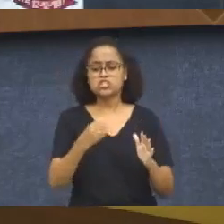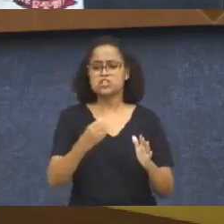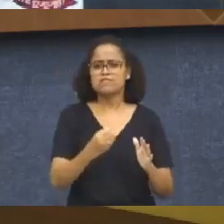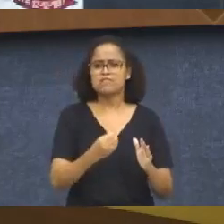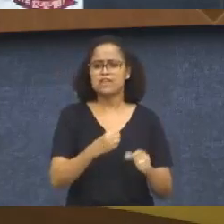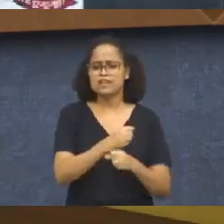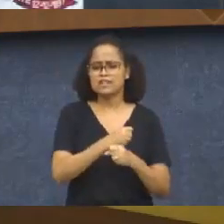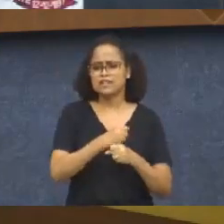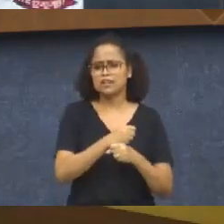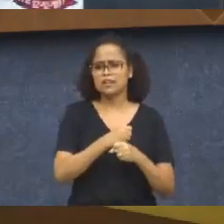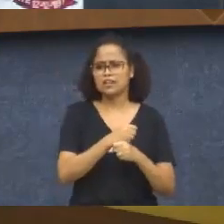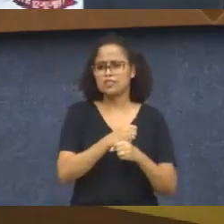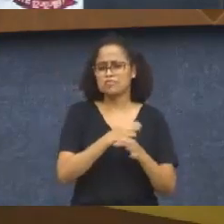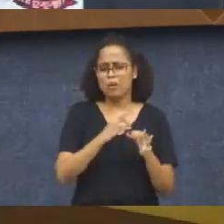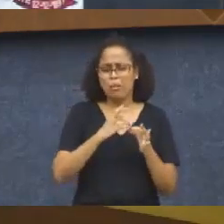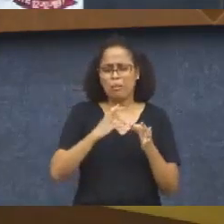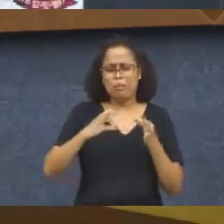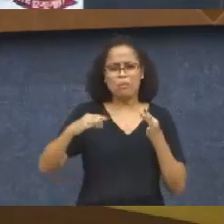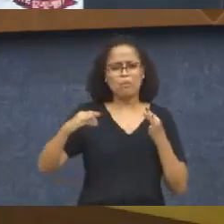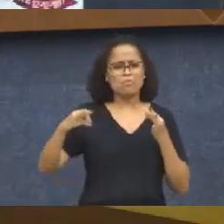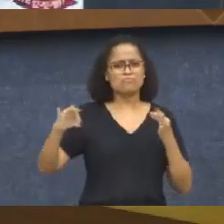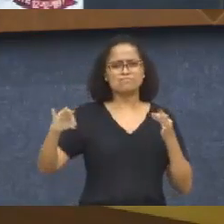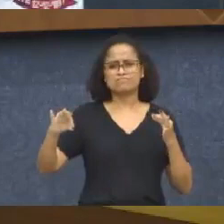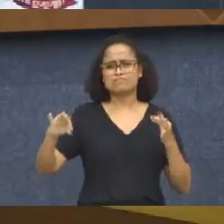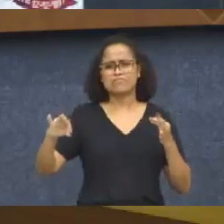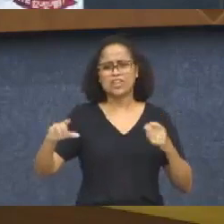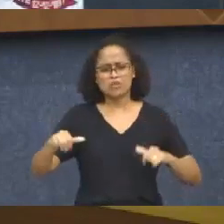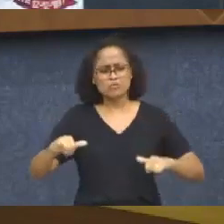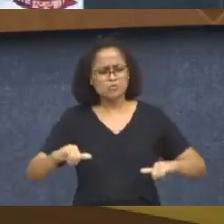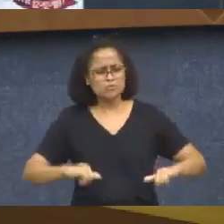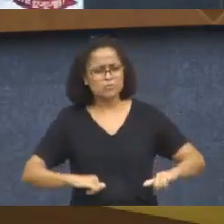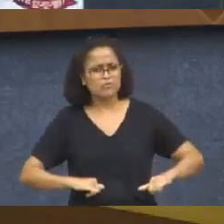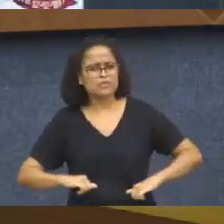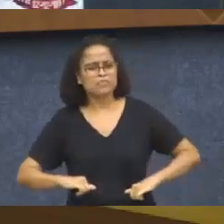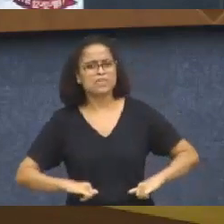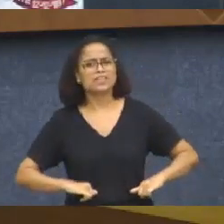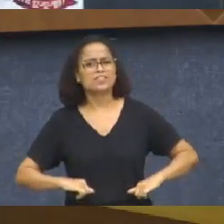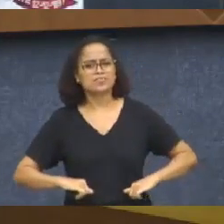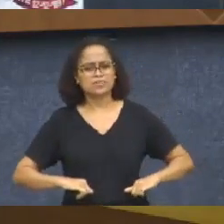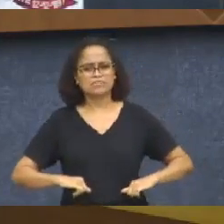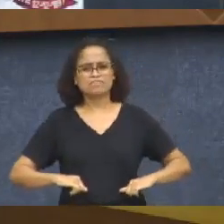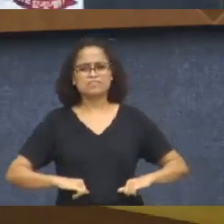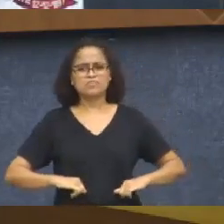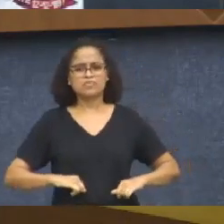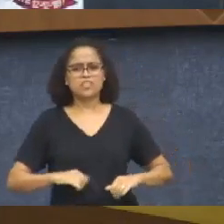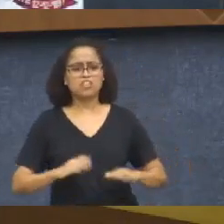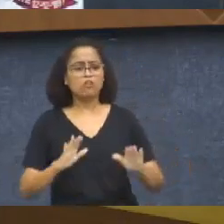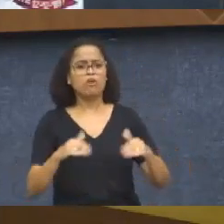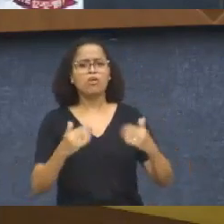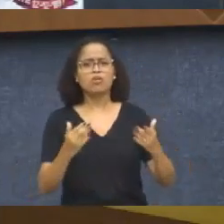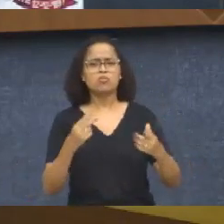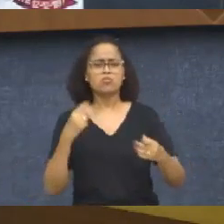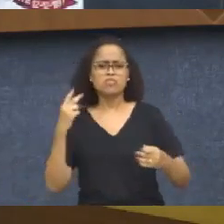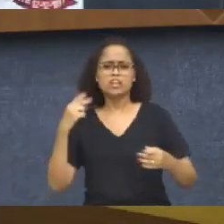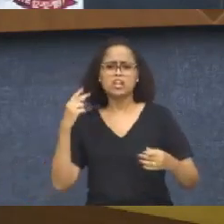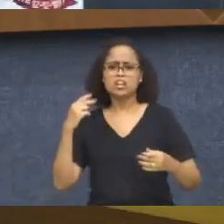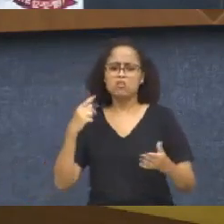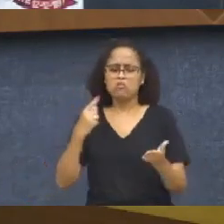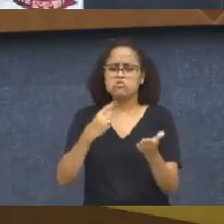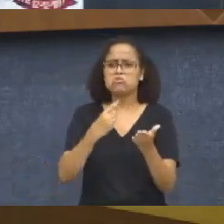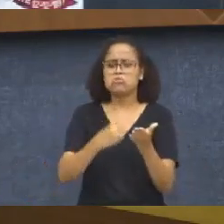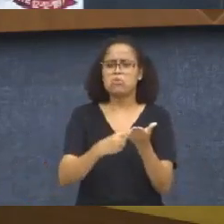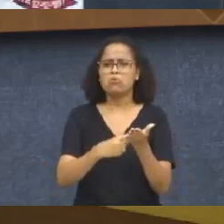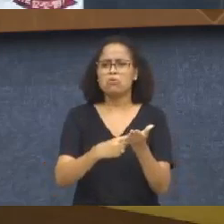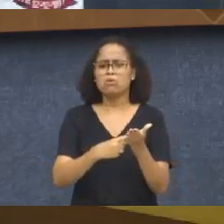ele continua na cidade, as denúncias continuam todos os dias. Qual vereador aqui concorda de ver o animal tendo seu